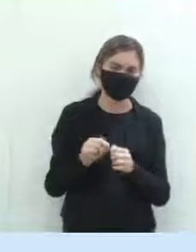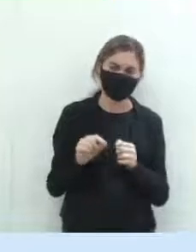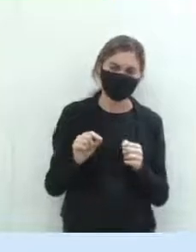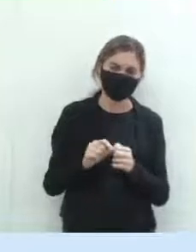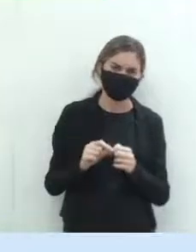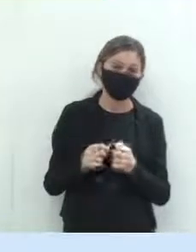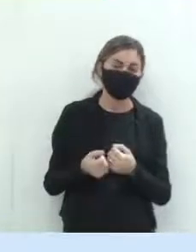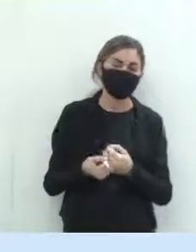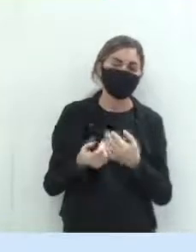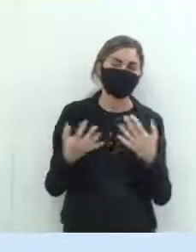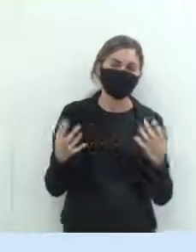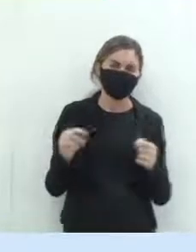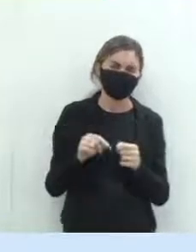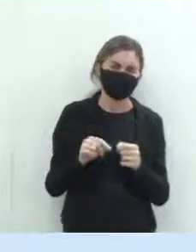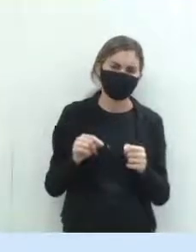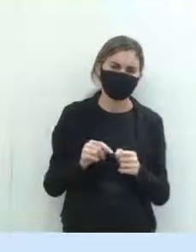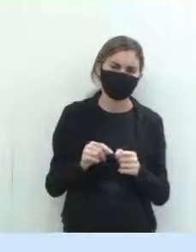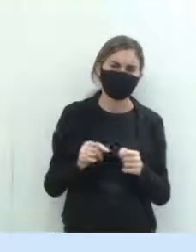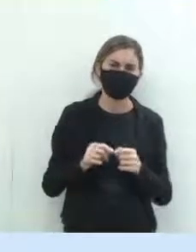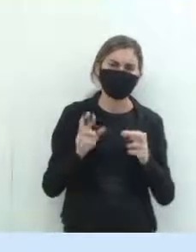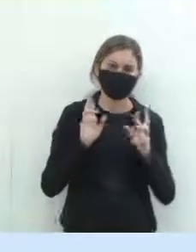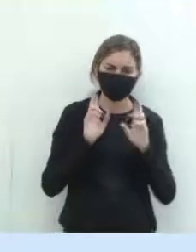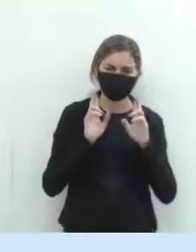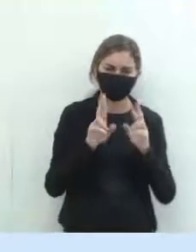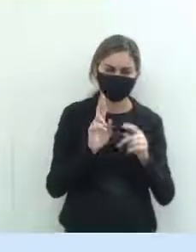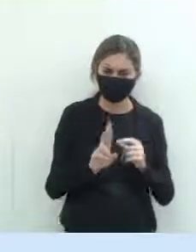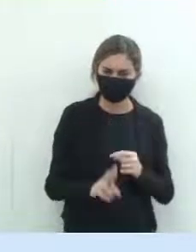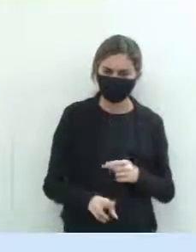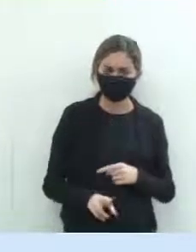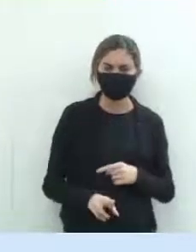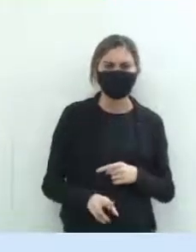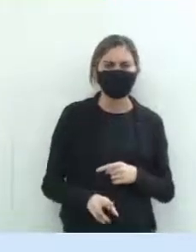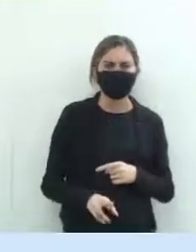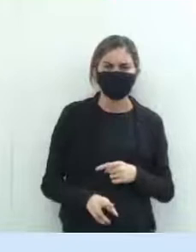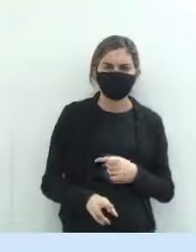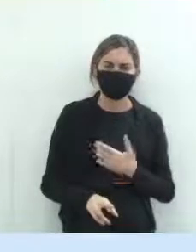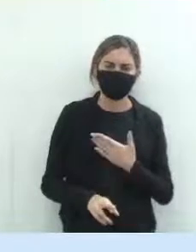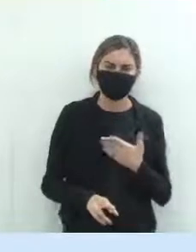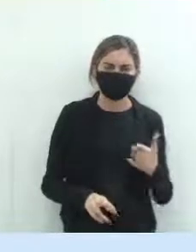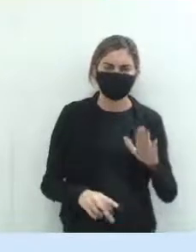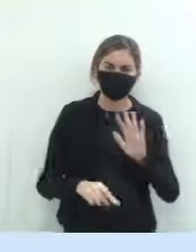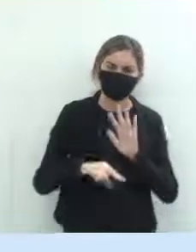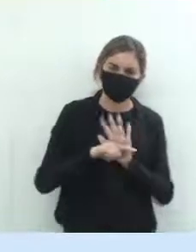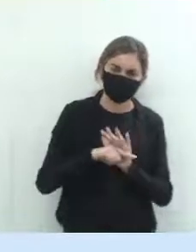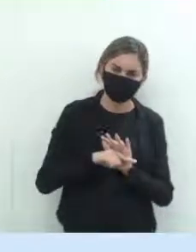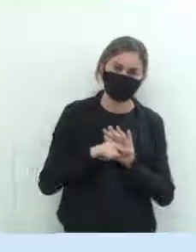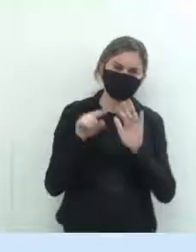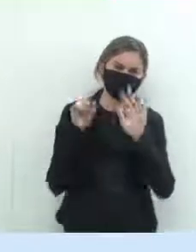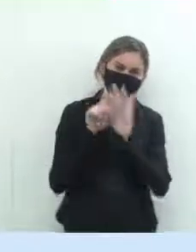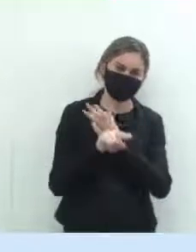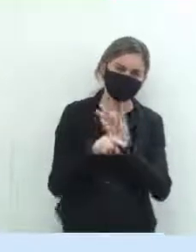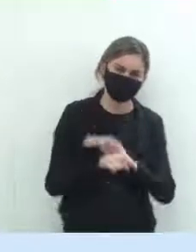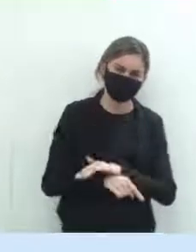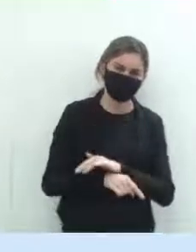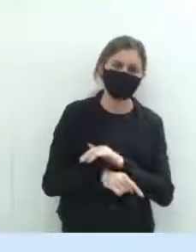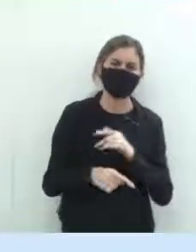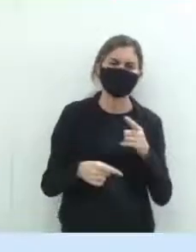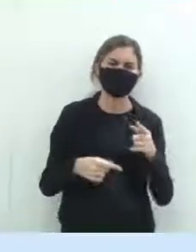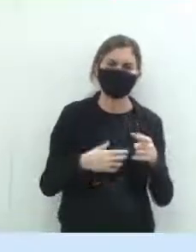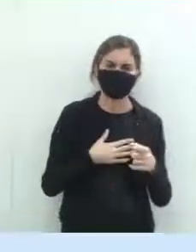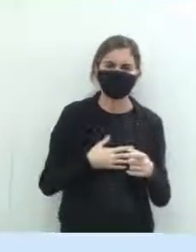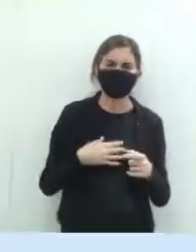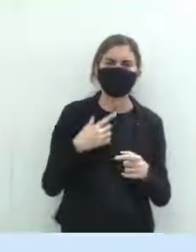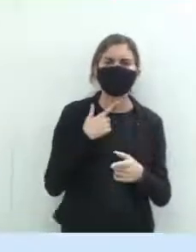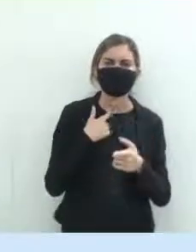Então, quando eu respondo de maneira negativa essas perguntas para a satisfação dos